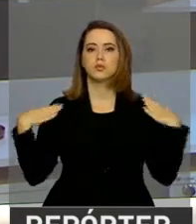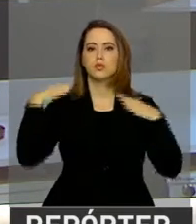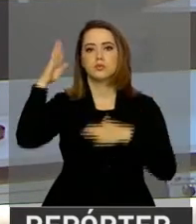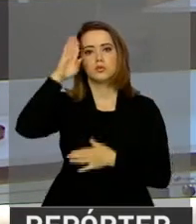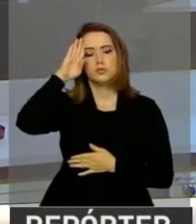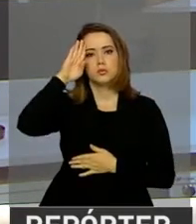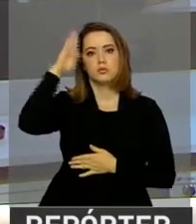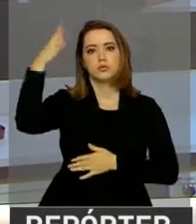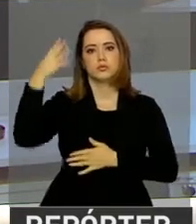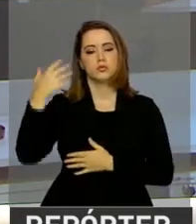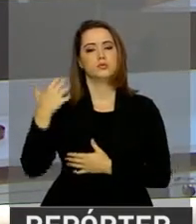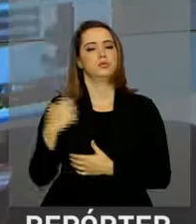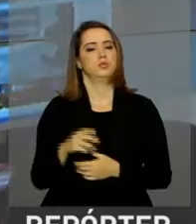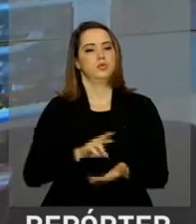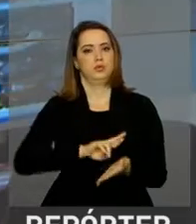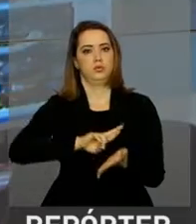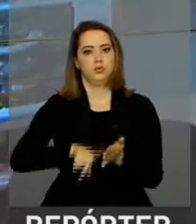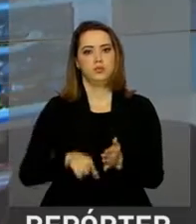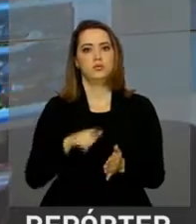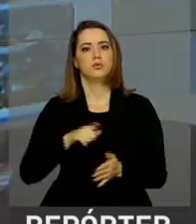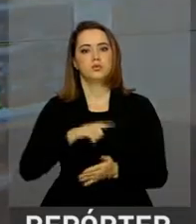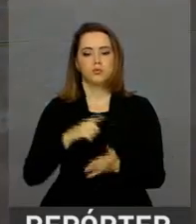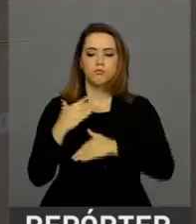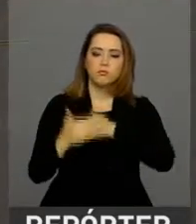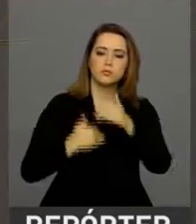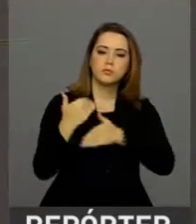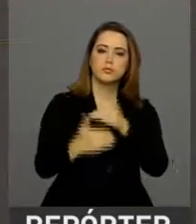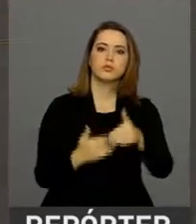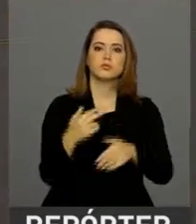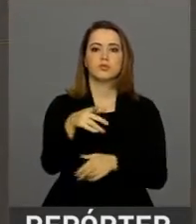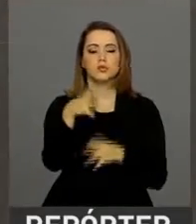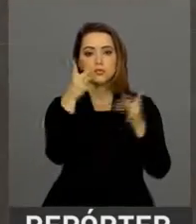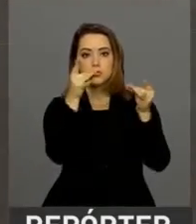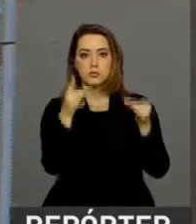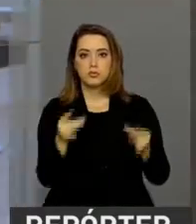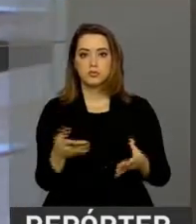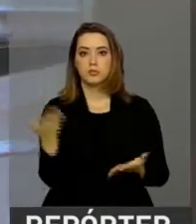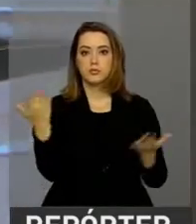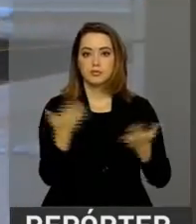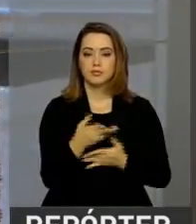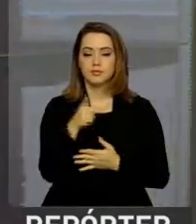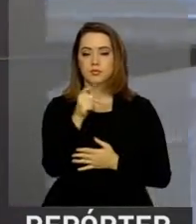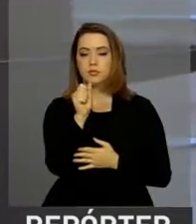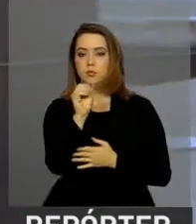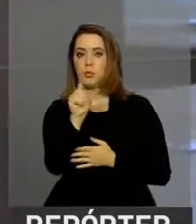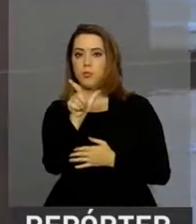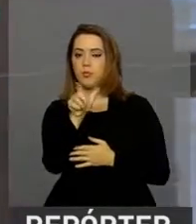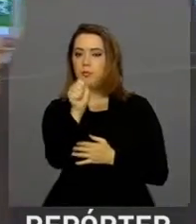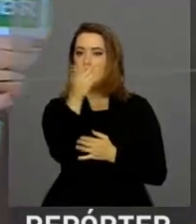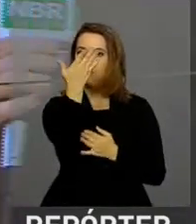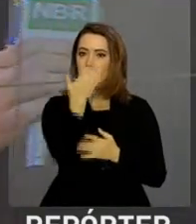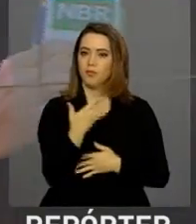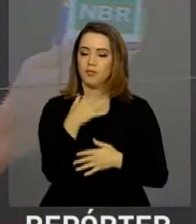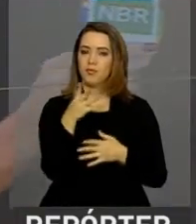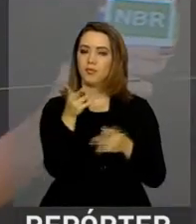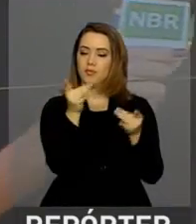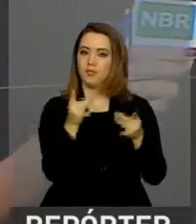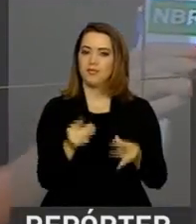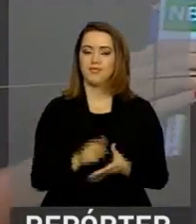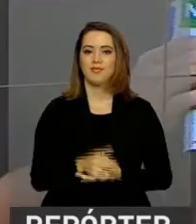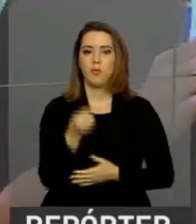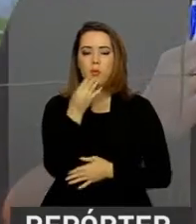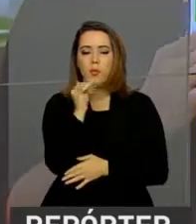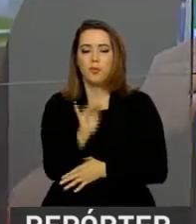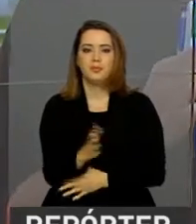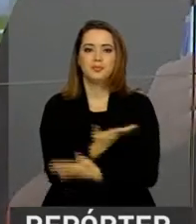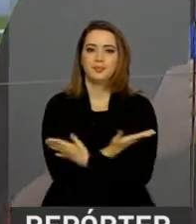ter continuidade. Vamos saber os detalhes com Paola Deorte, que está no Palácio do Planalto. Oi, Paola, bom dia para você. Bom dia,